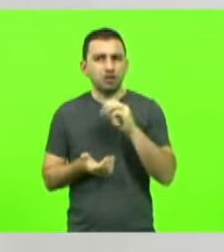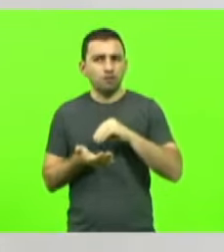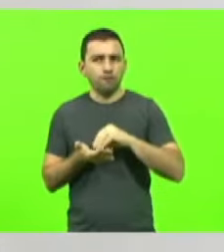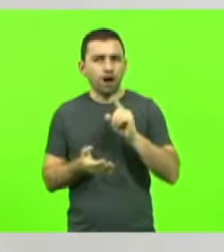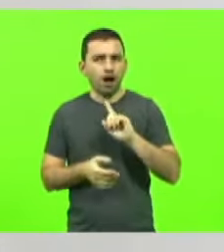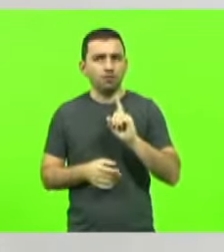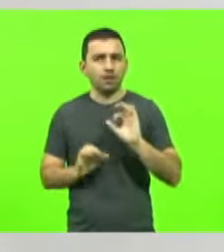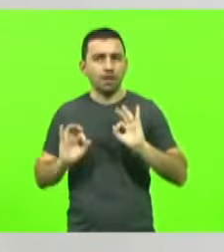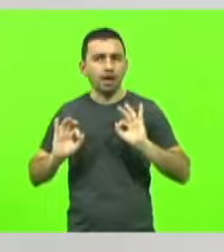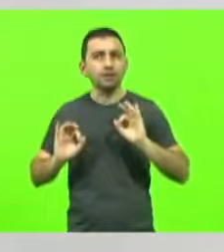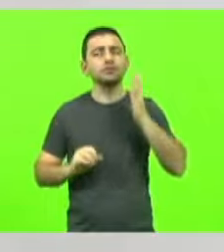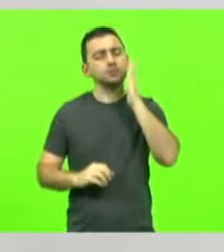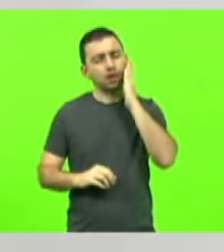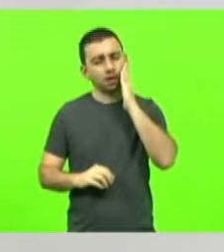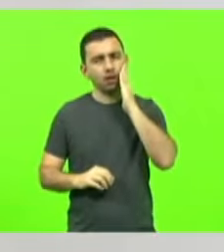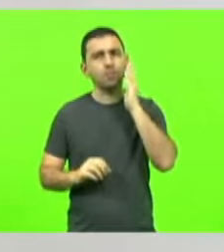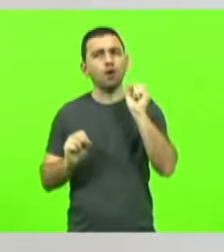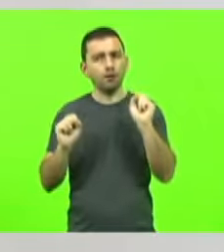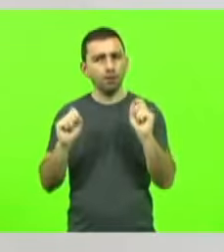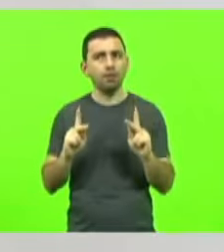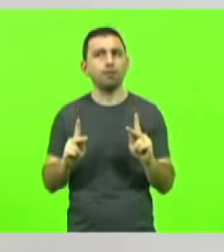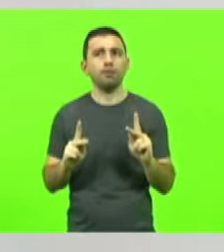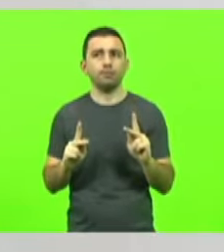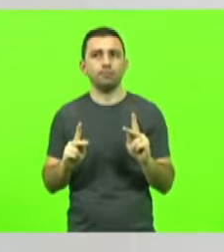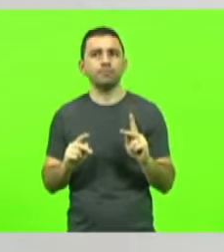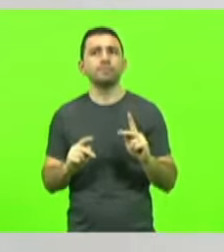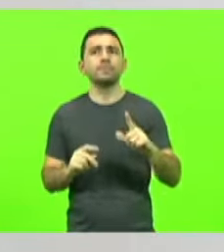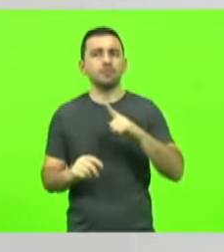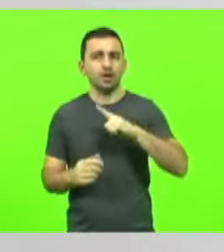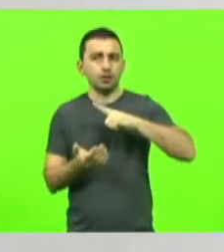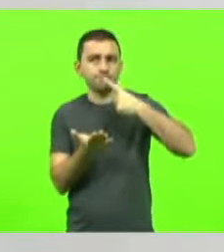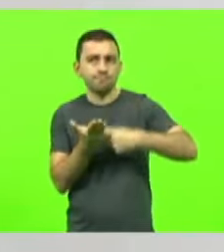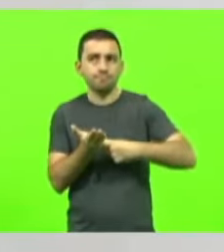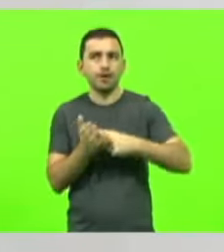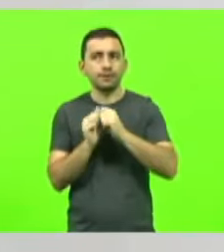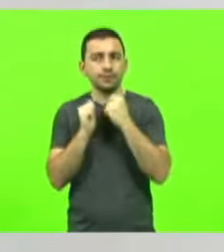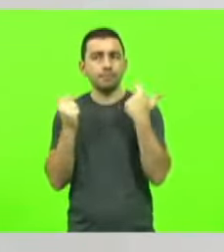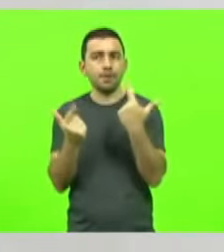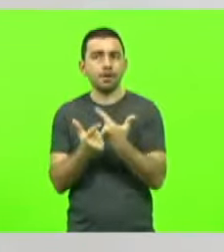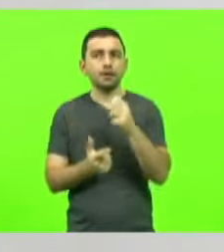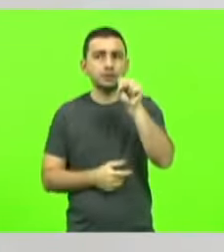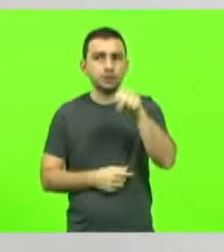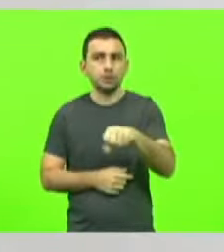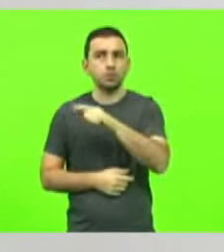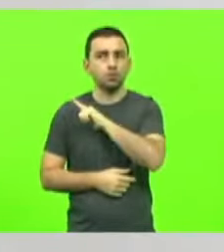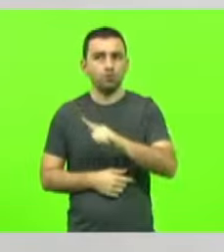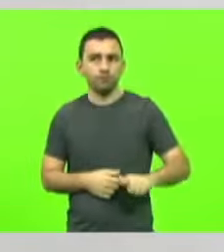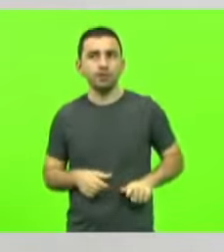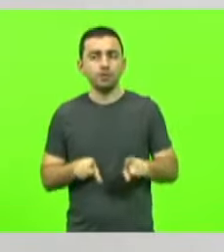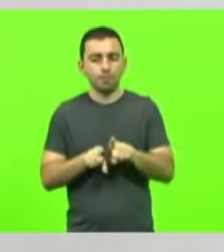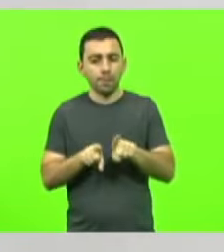Tudo bem. Como foi dito aqui, existe o acordo da Assembleia. Sim, o governo também quer.